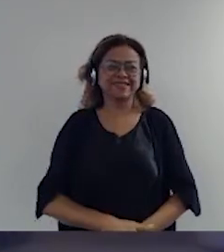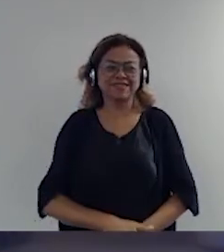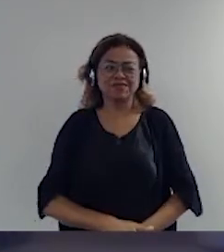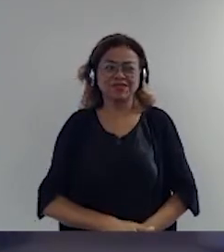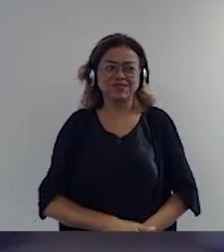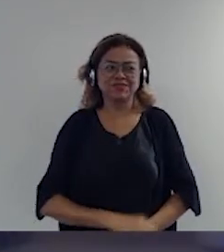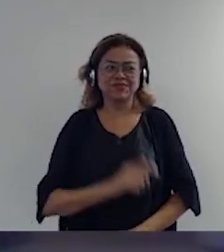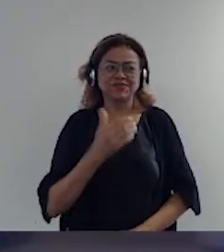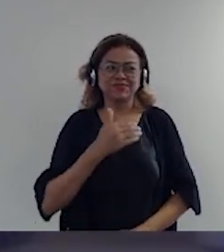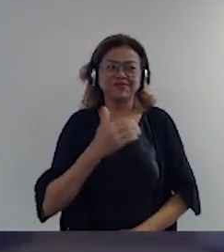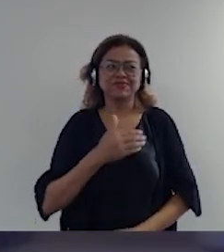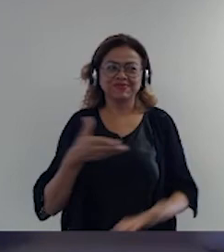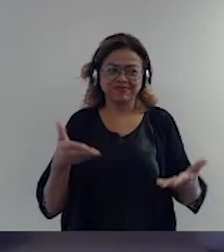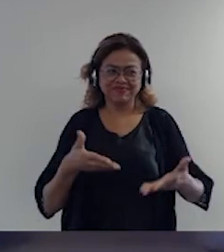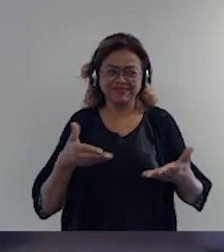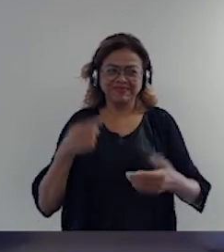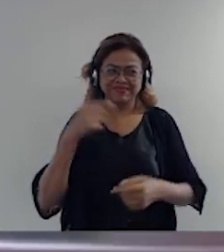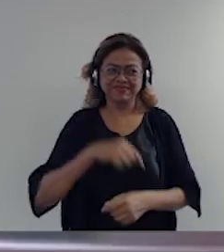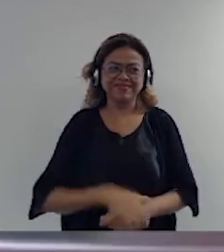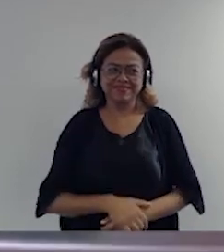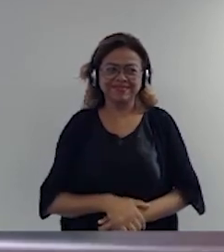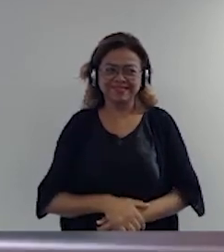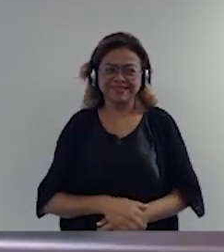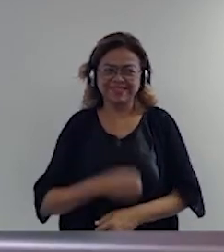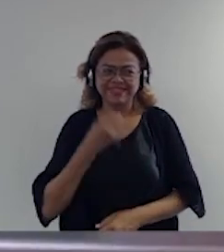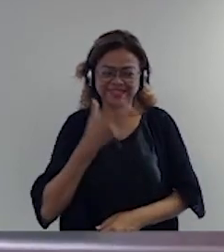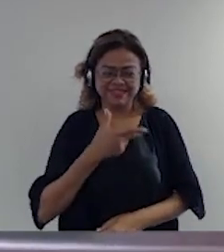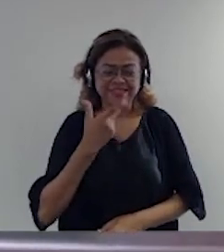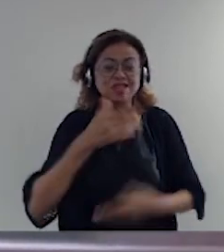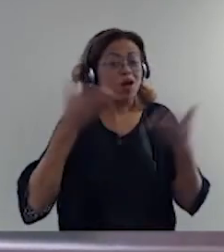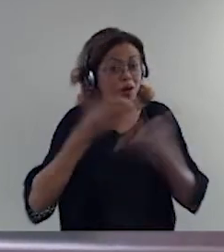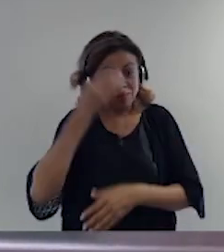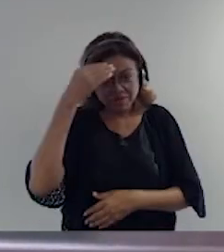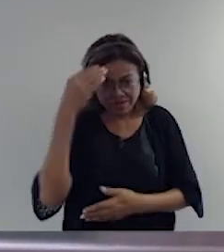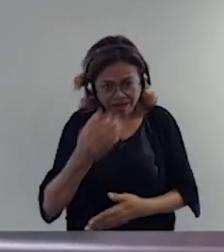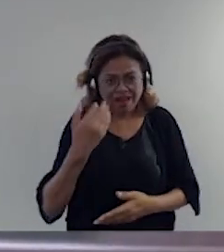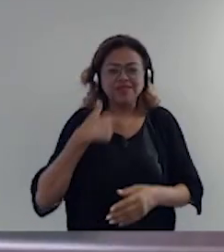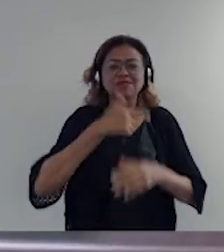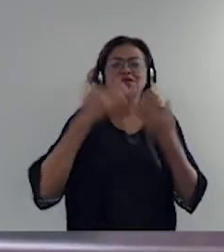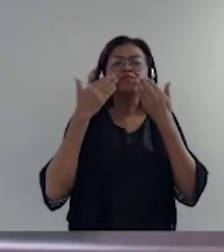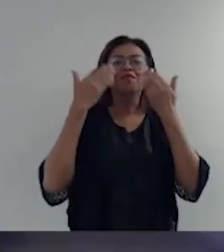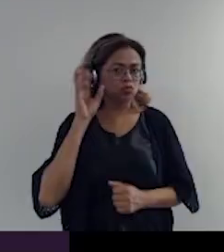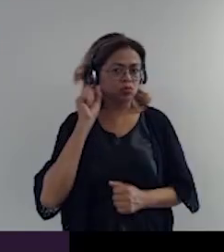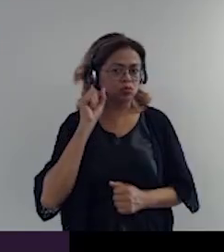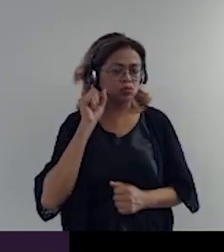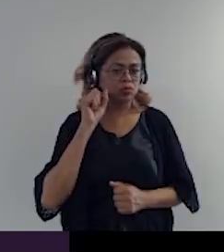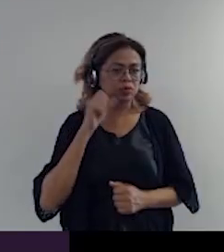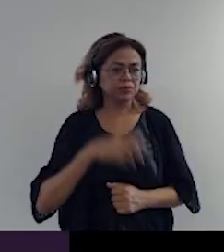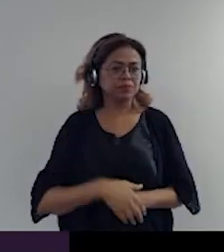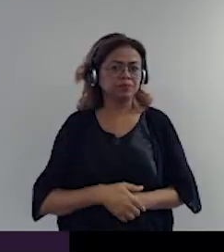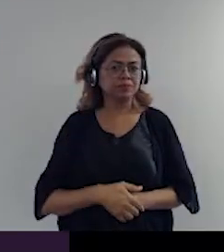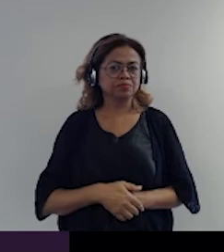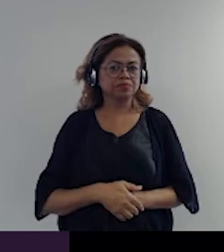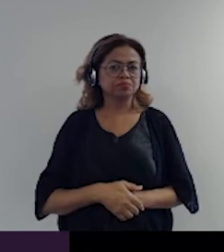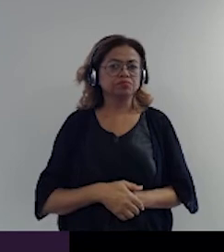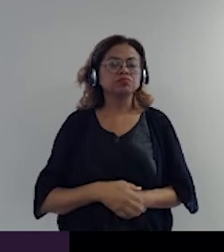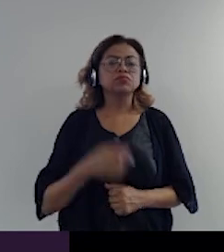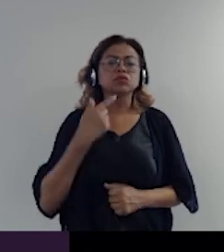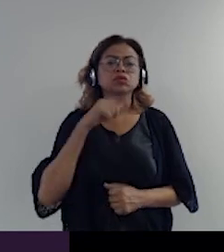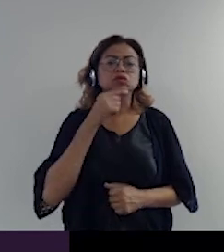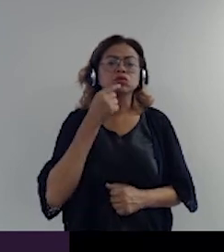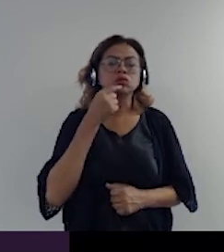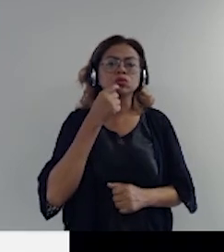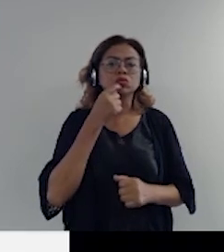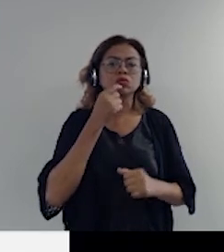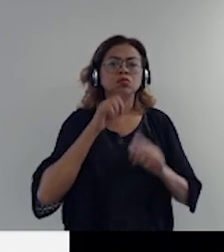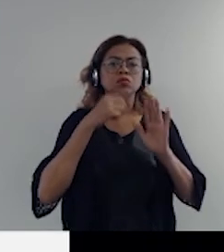Obrigada, eu agradeço o convite e eu vou compartilhar uma apresentação com vocês. Sim? Então, vou